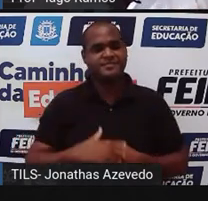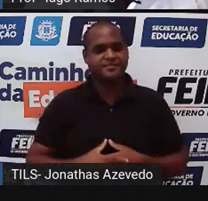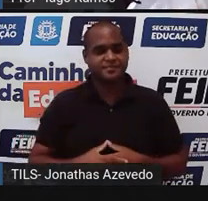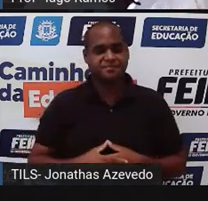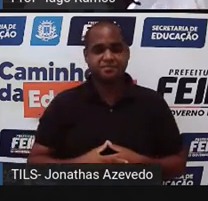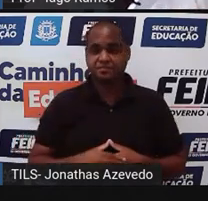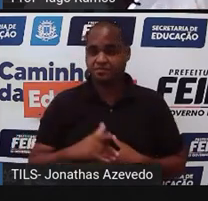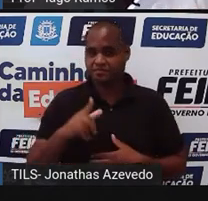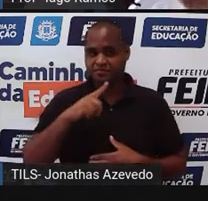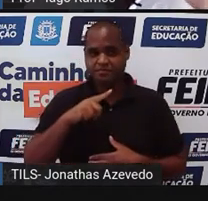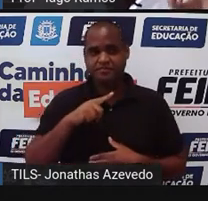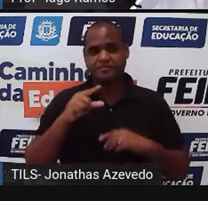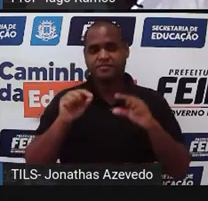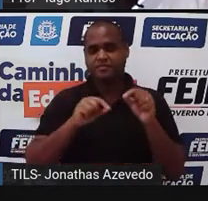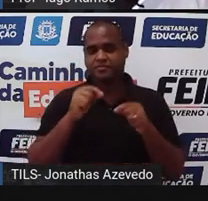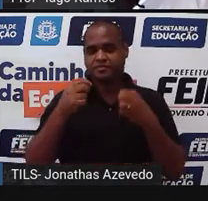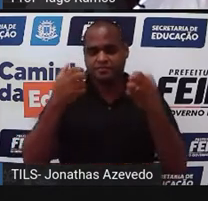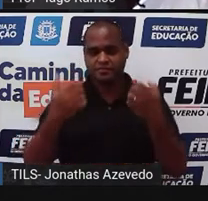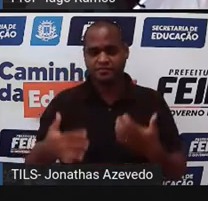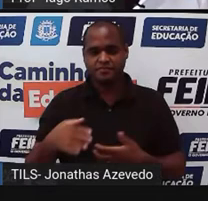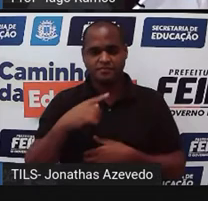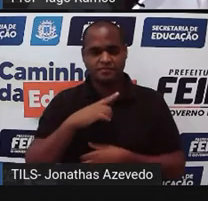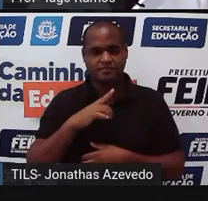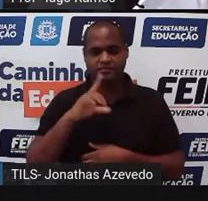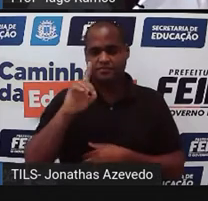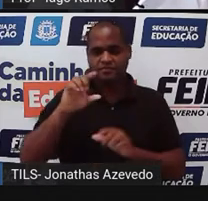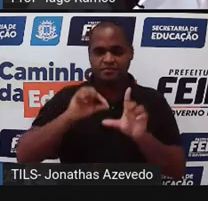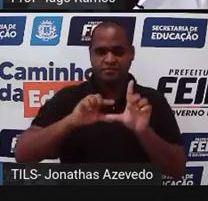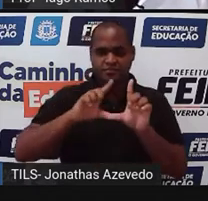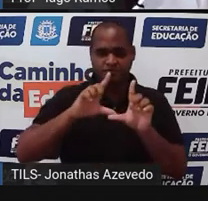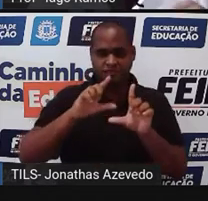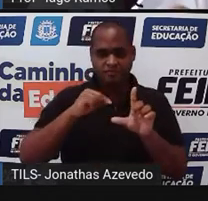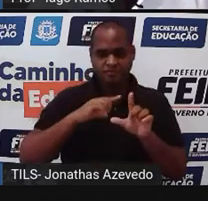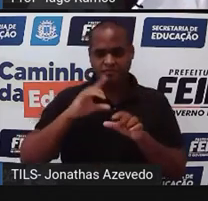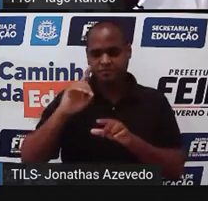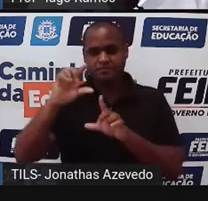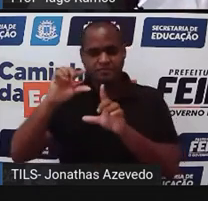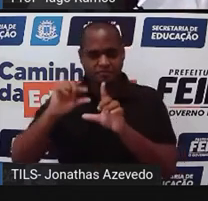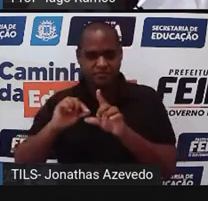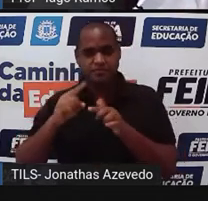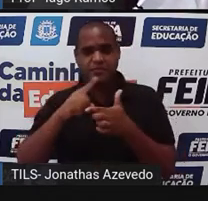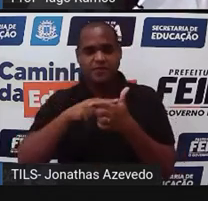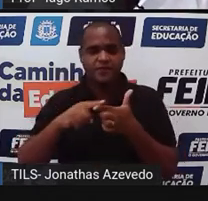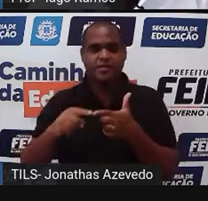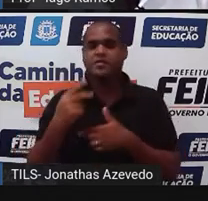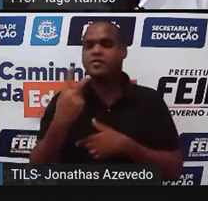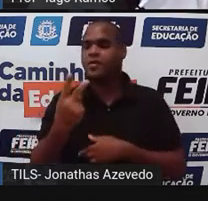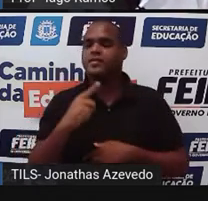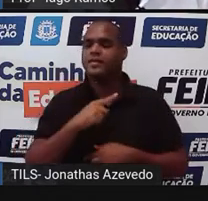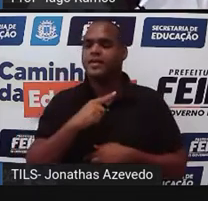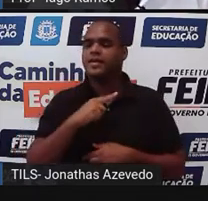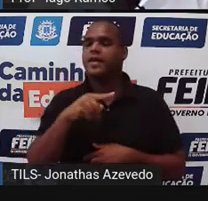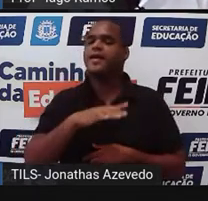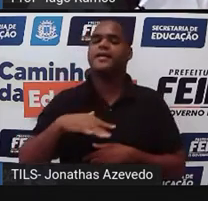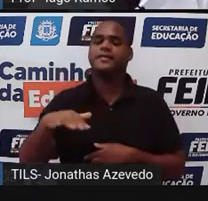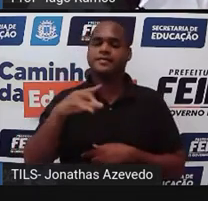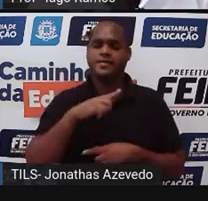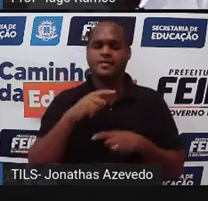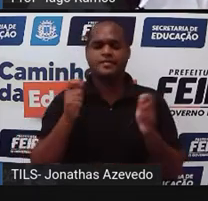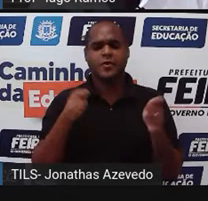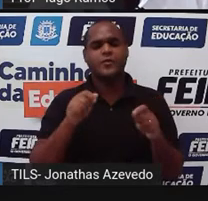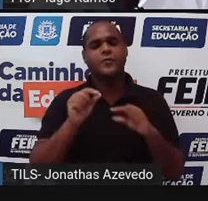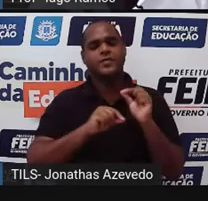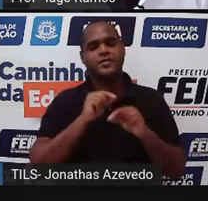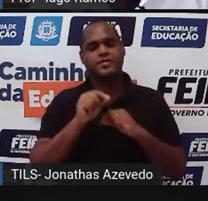é aquela que tinha o d maiúsculo vezes o de minúsculo dividido por 2 é a área para os losangos